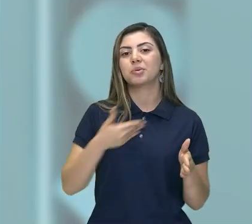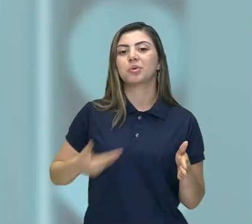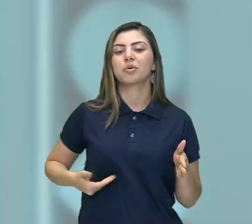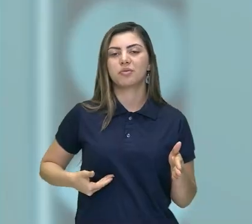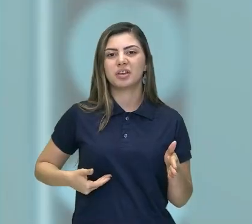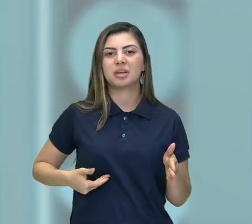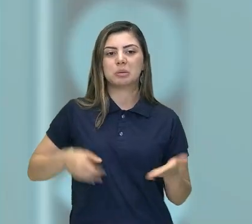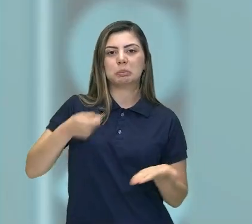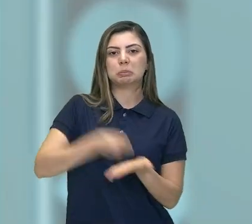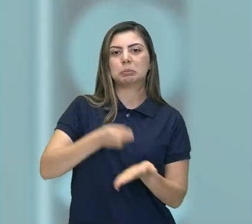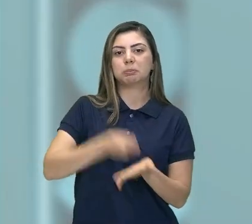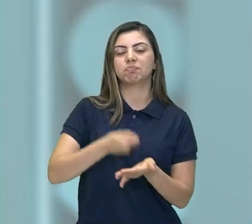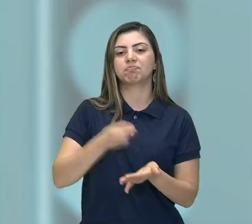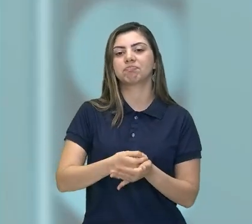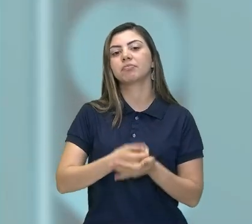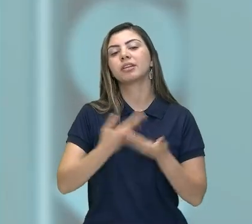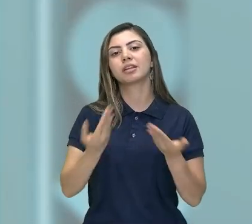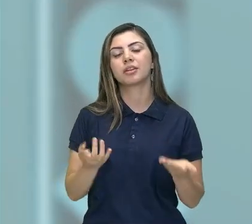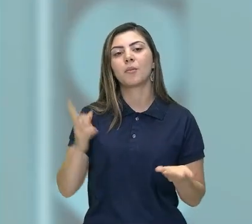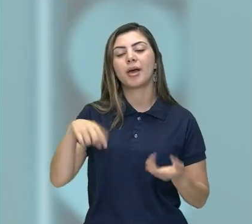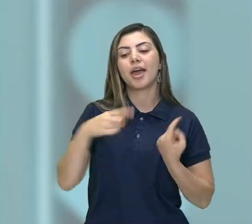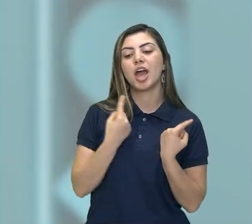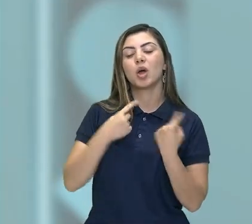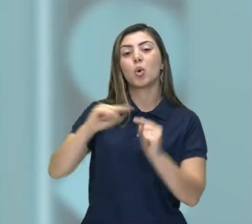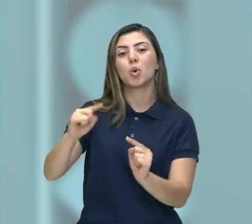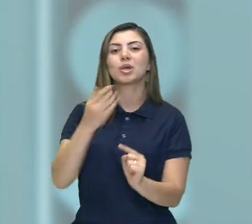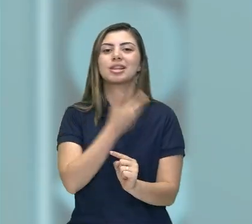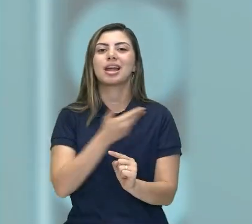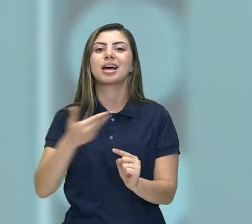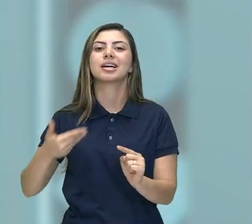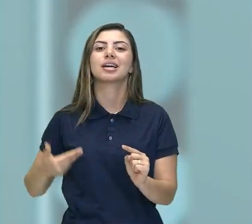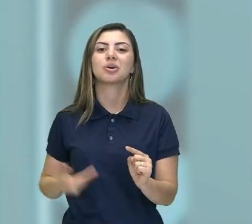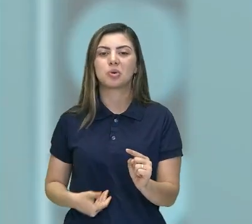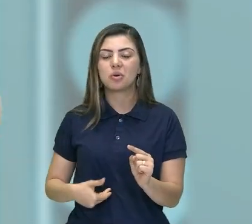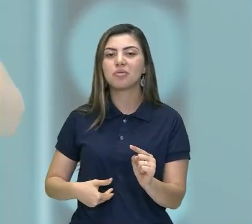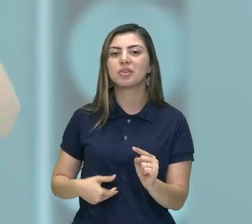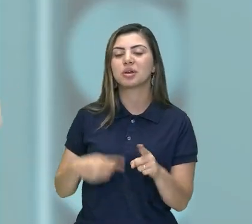política, é justamente uma denúncia social em relação a esses meios de